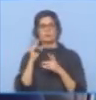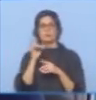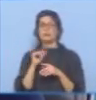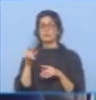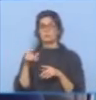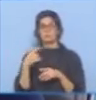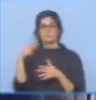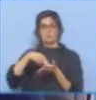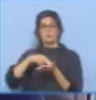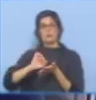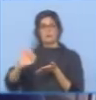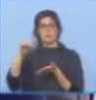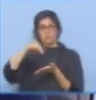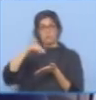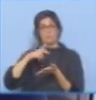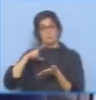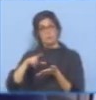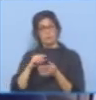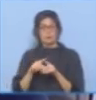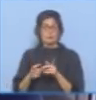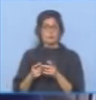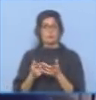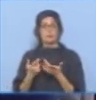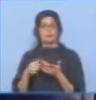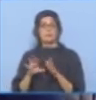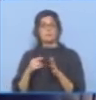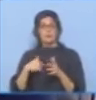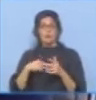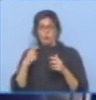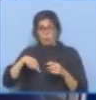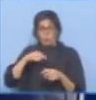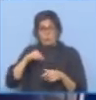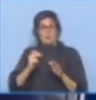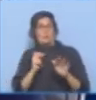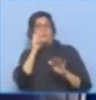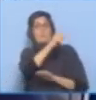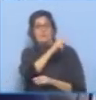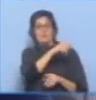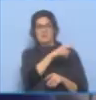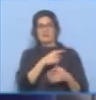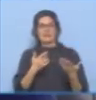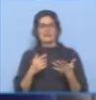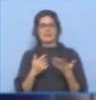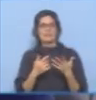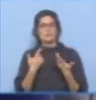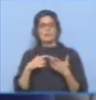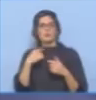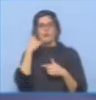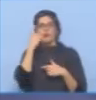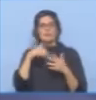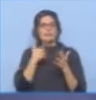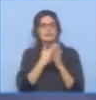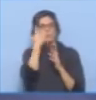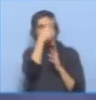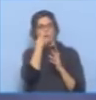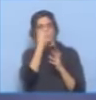presença cá em Portugal também tem sido diferente, não é? E agora, nós lá, desta maneira. Sim, foi quase dar um rosto ao país onde vamos, não é?